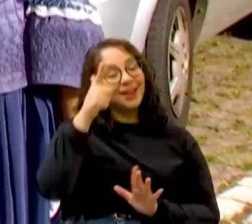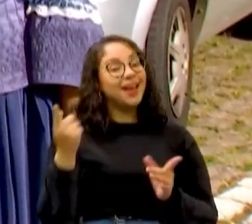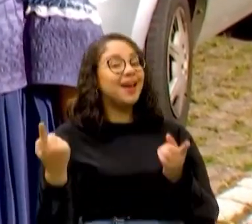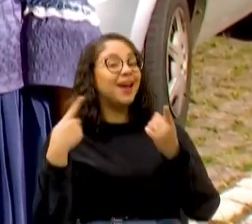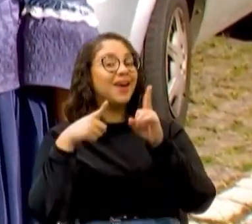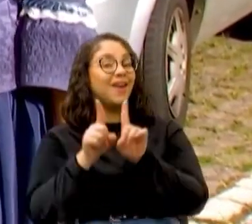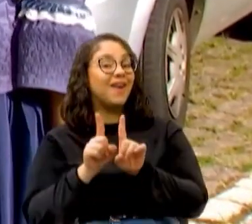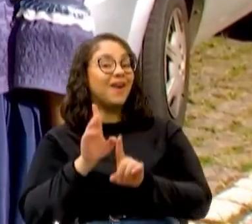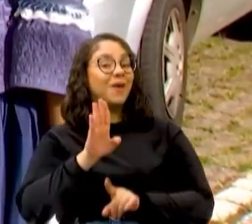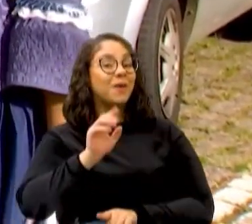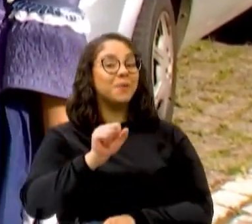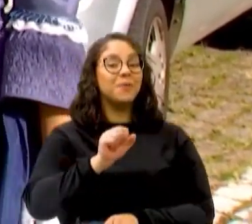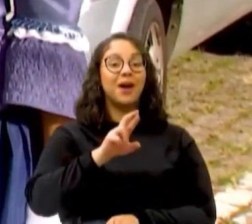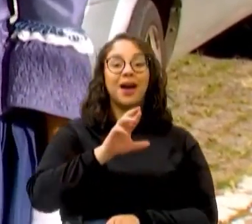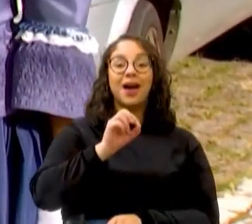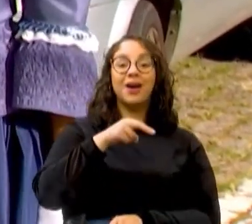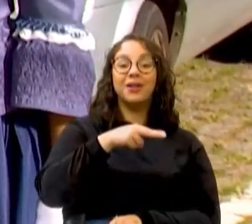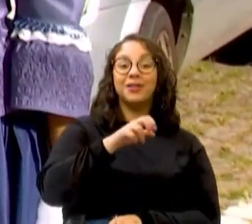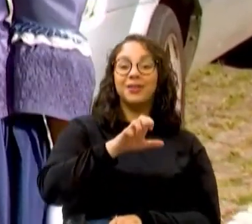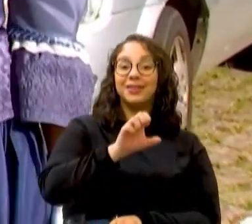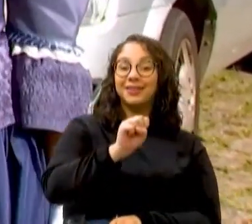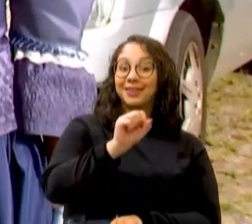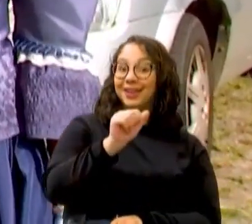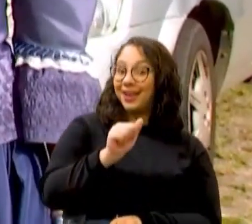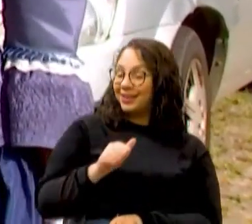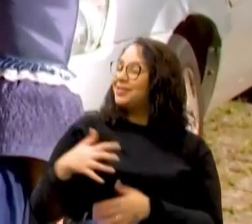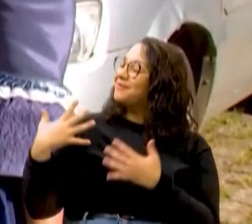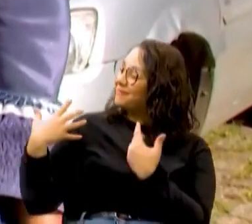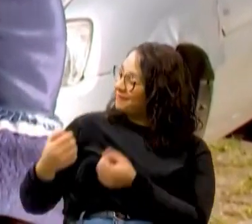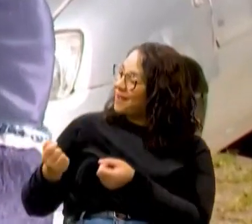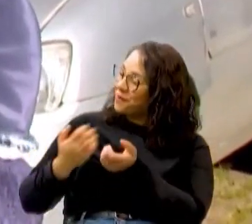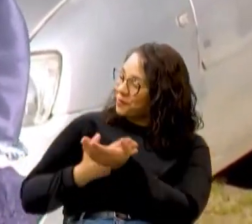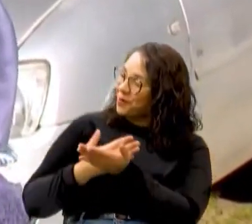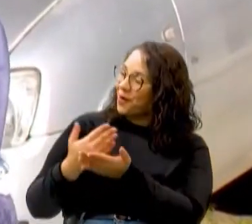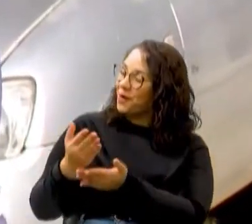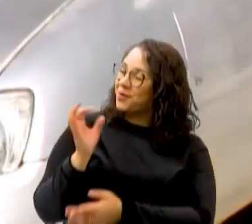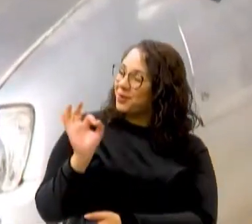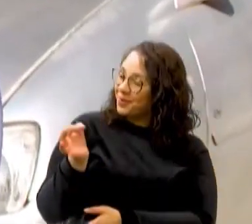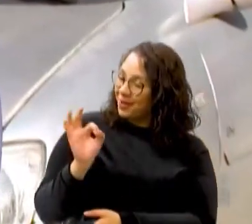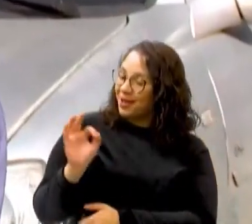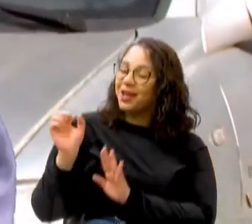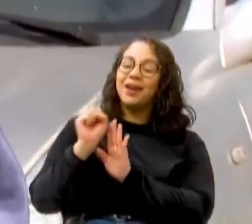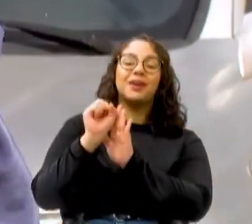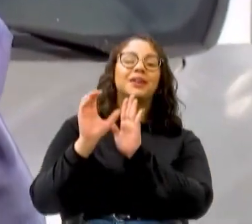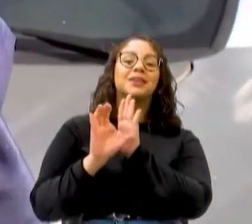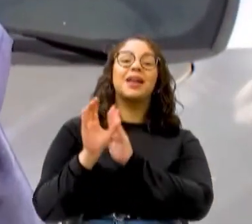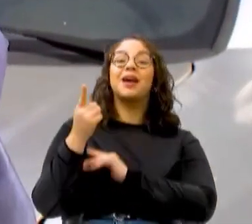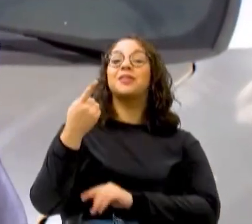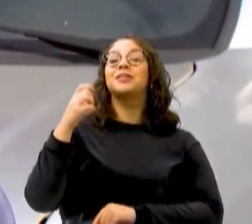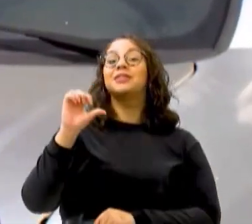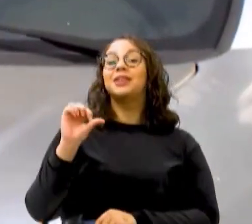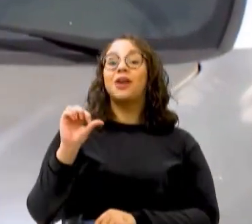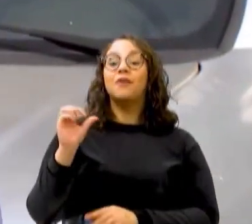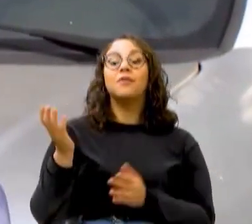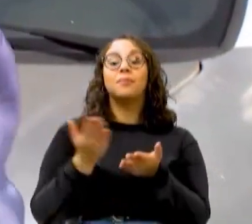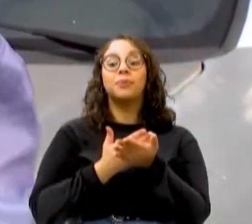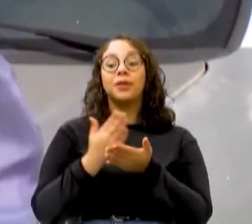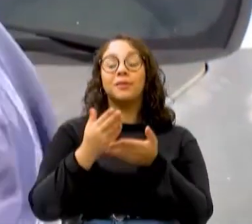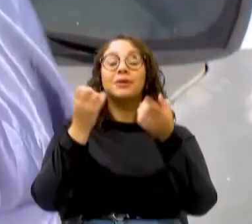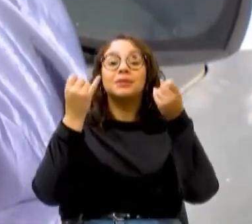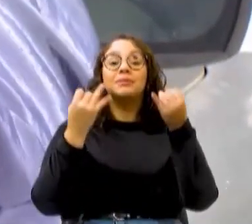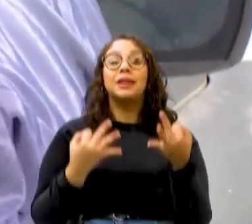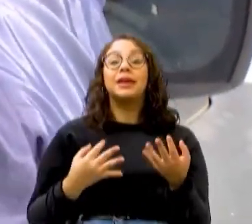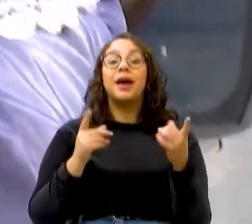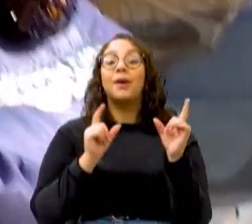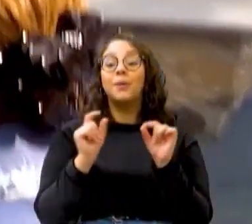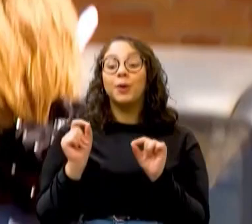com a Baronesa de Itatiba isso mesmo vamos então iniciar nossa viagem no século 19 vou